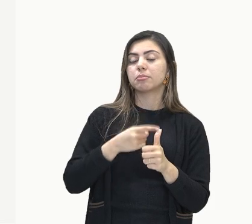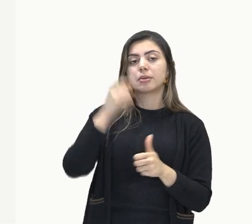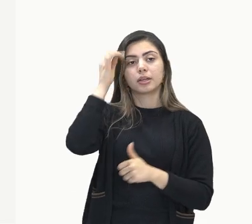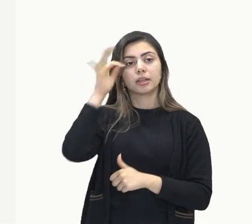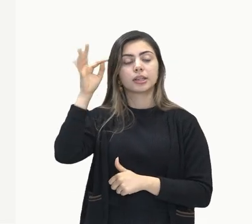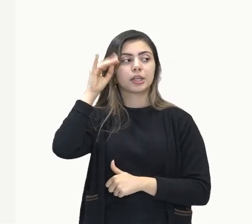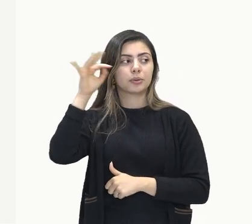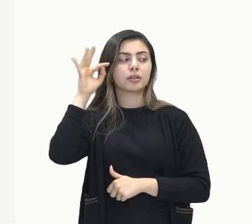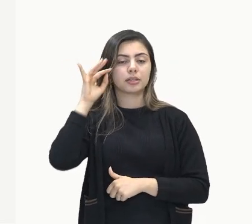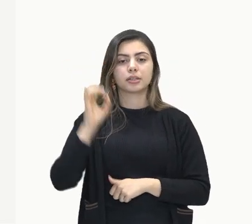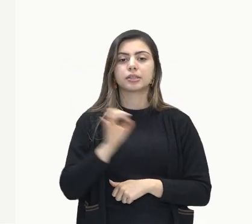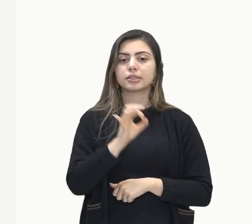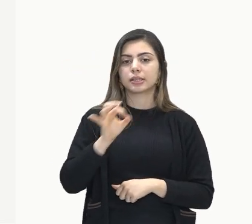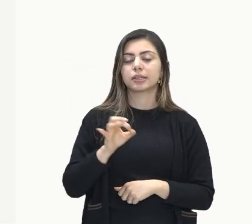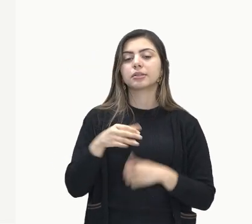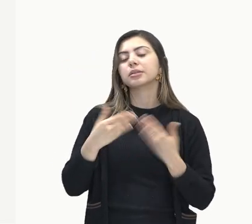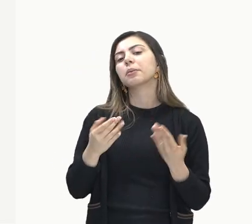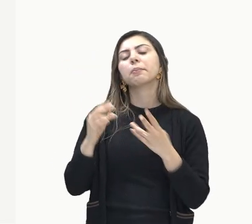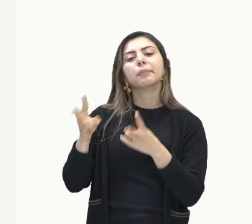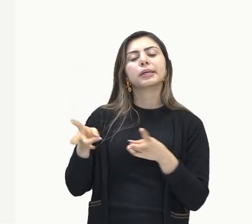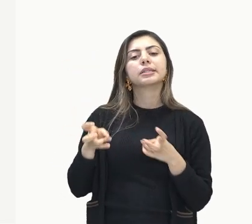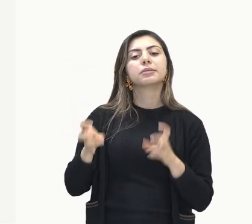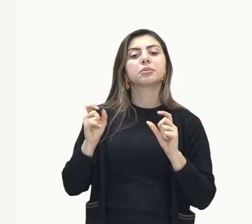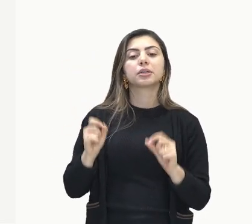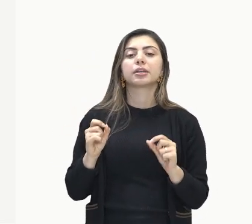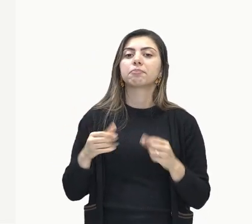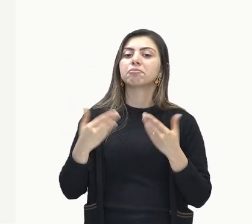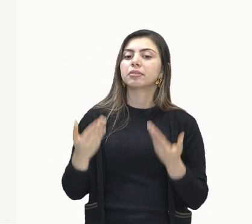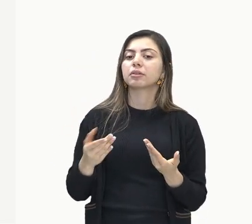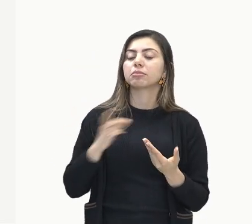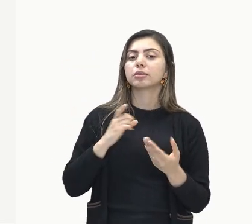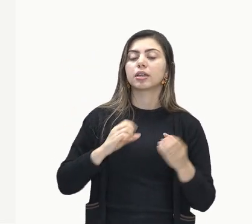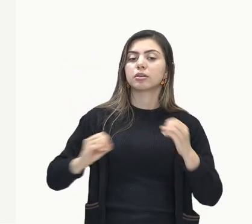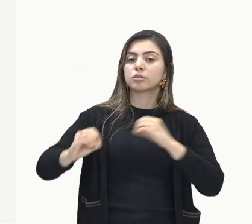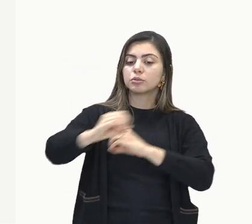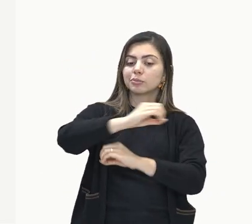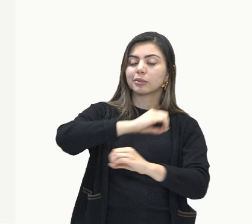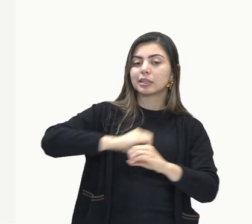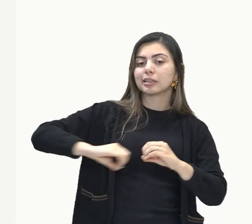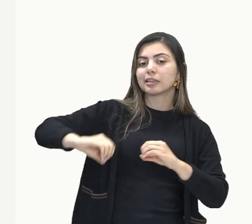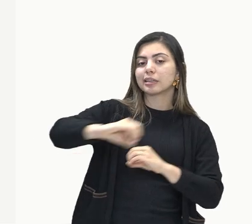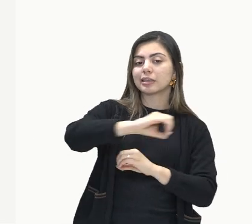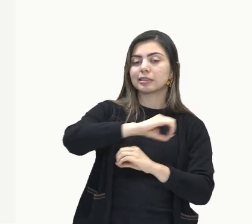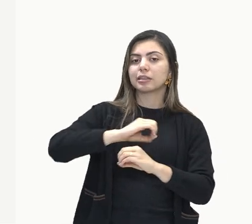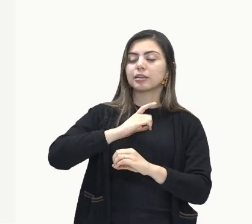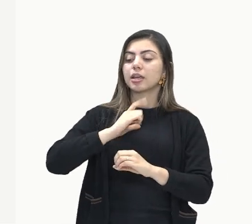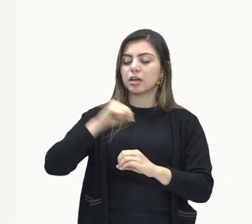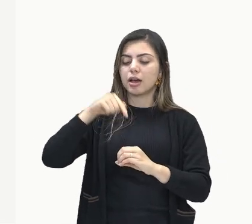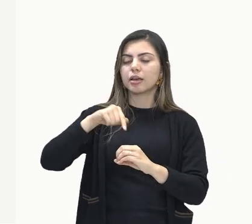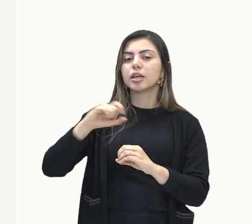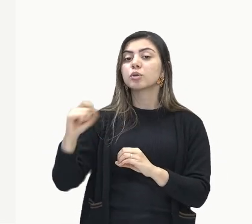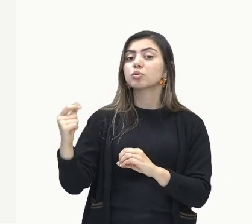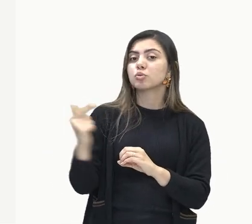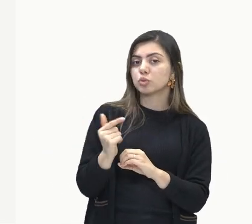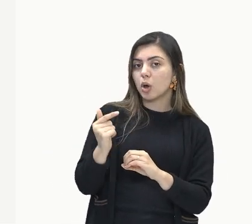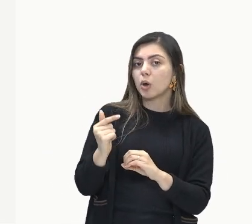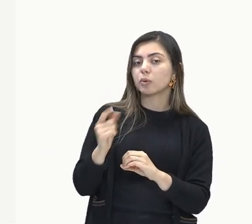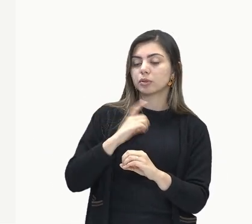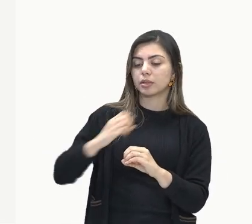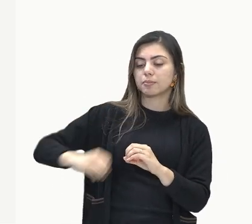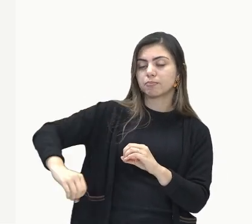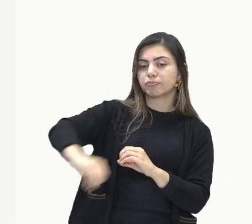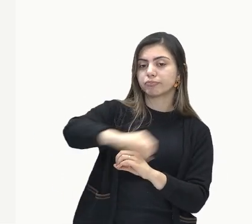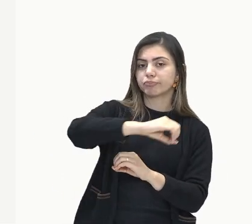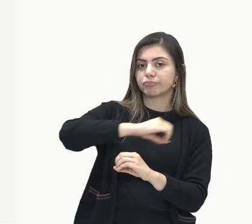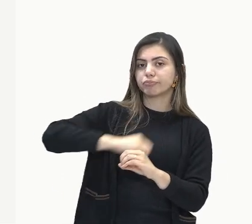de Kepler. Veja bem, os planetas descrevem órbitas elípticas em torno do Sol, que ocupa um dos